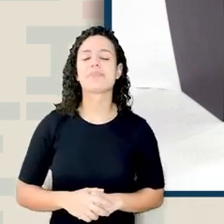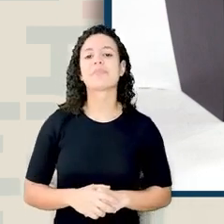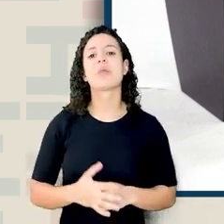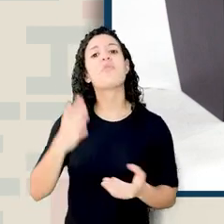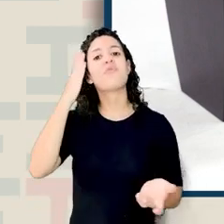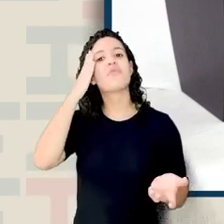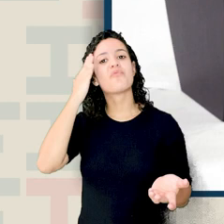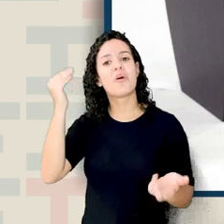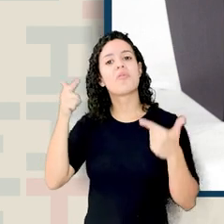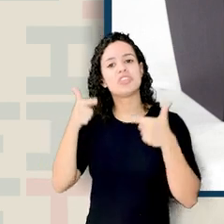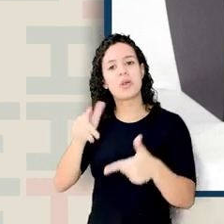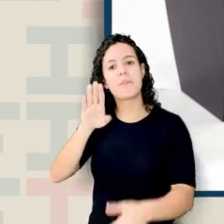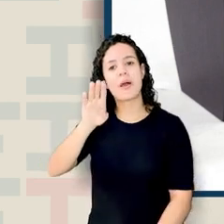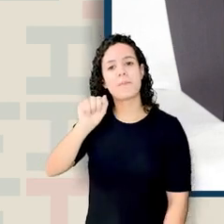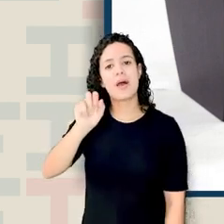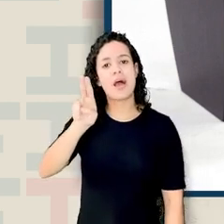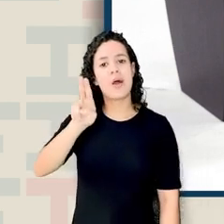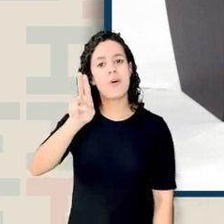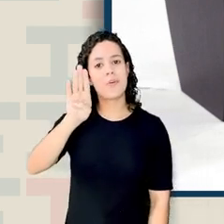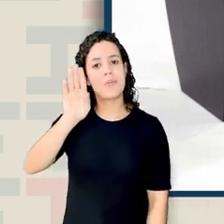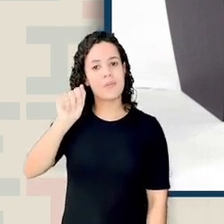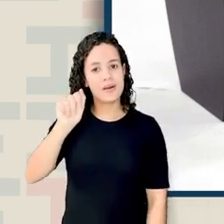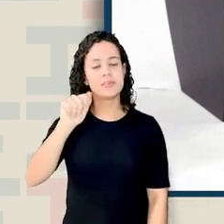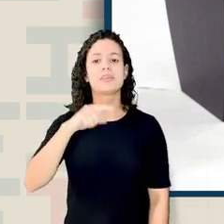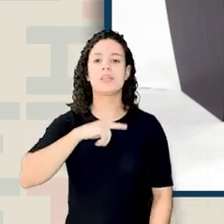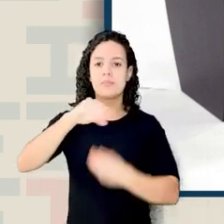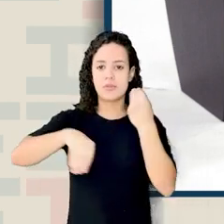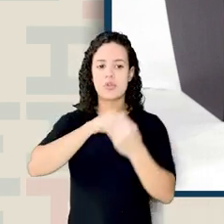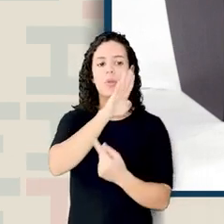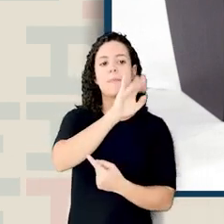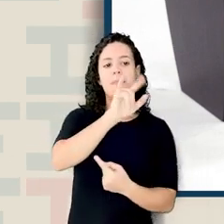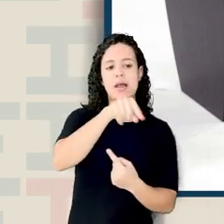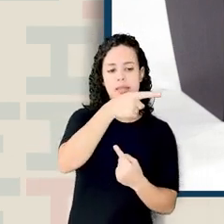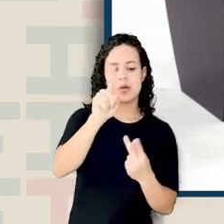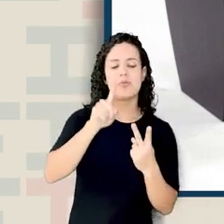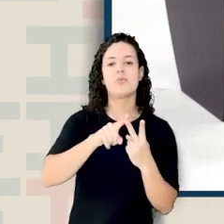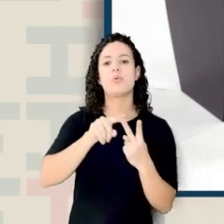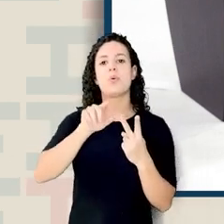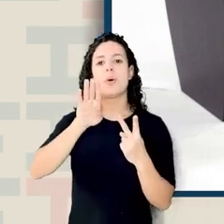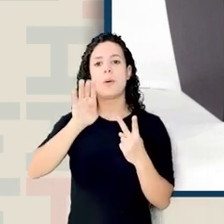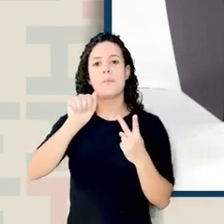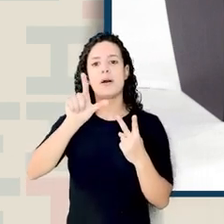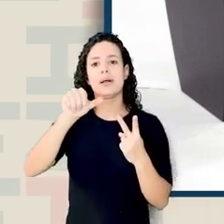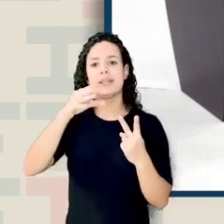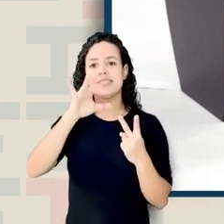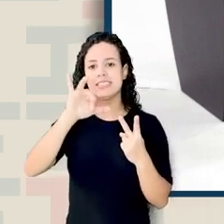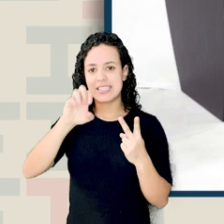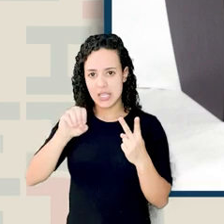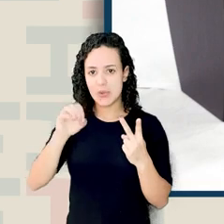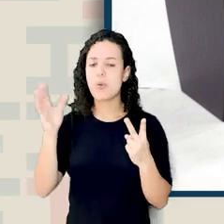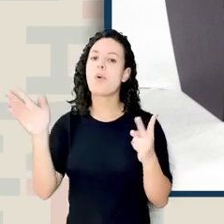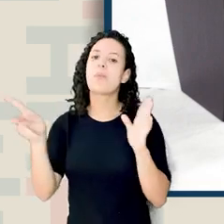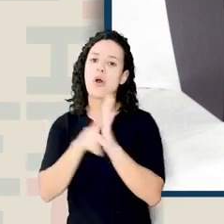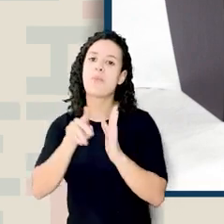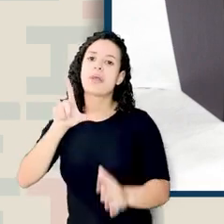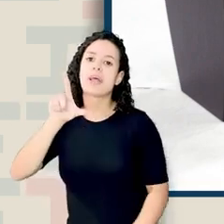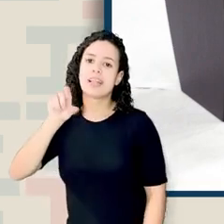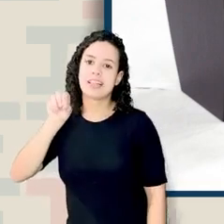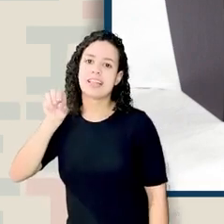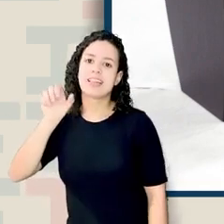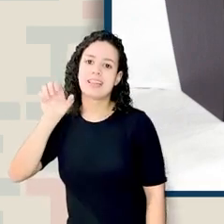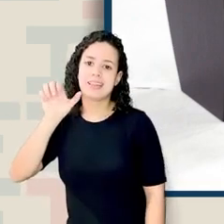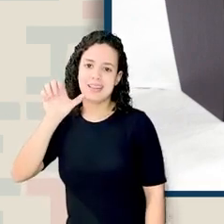famoso baobá, que tem uma mistura de baião de maracatu, balanceio de Lauro Maia, cocos